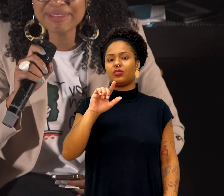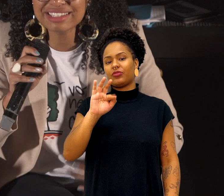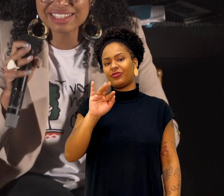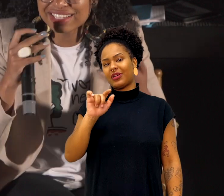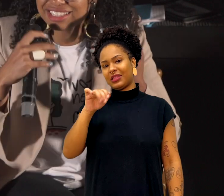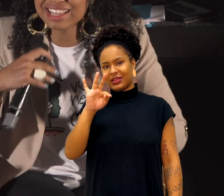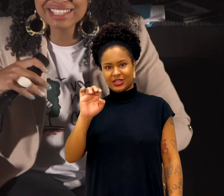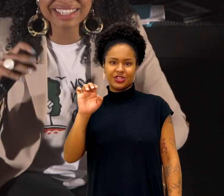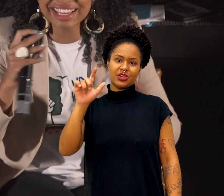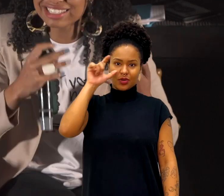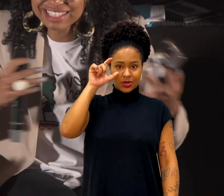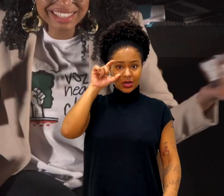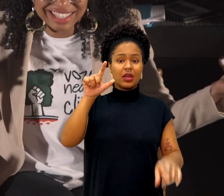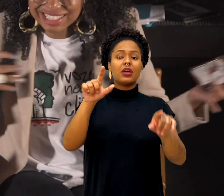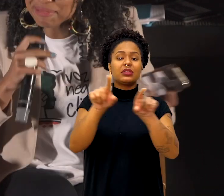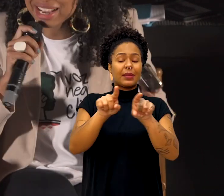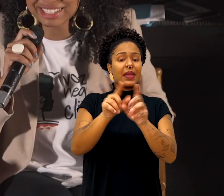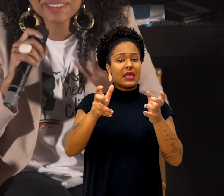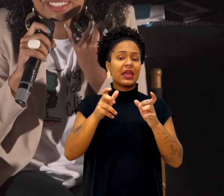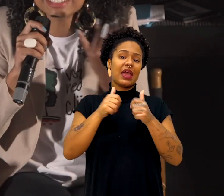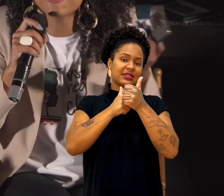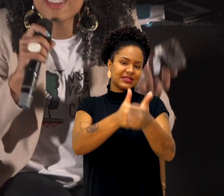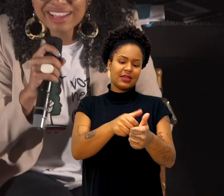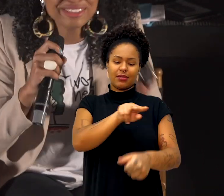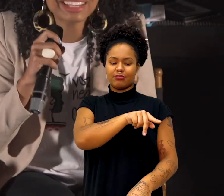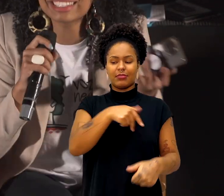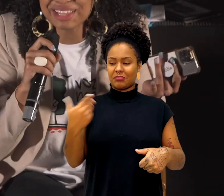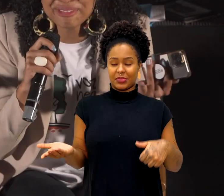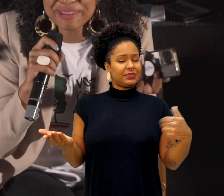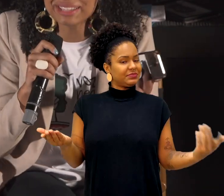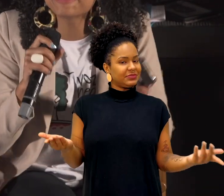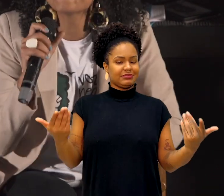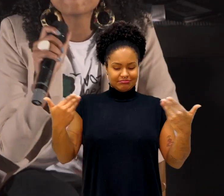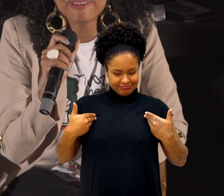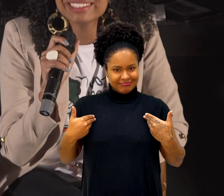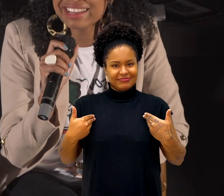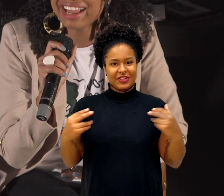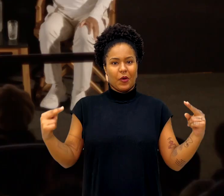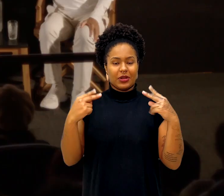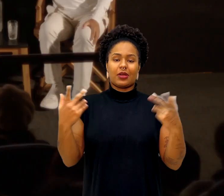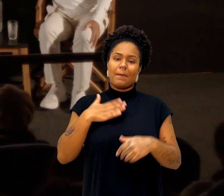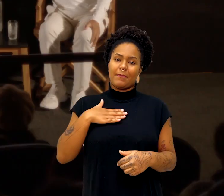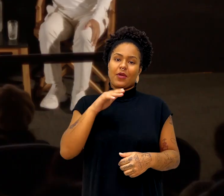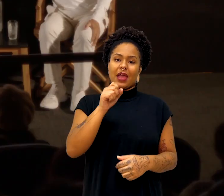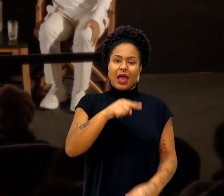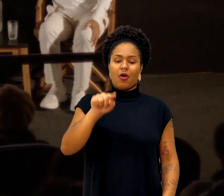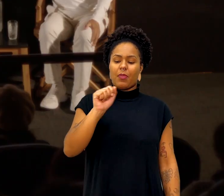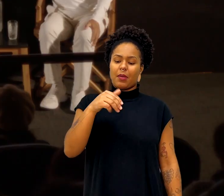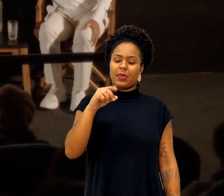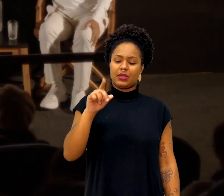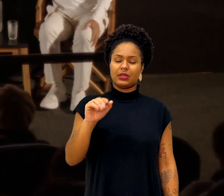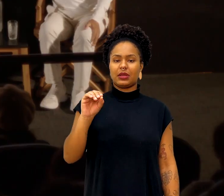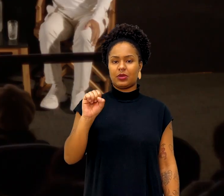E também, se quiser seguir essas lindezas climáticas que vocês estão olhando nesse exato momento, meu Instagram é